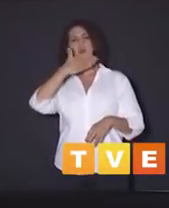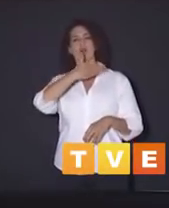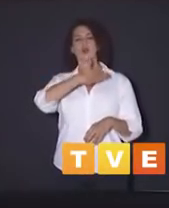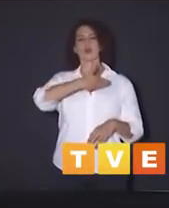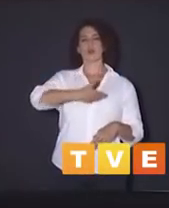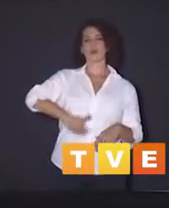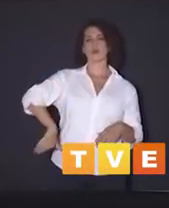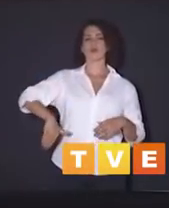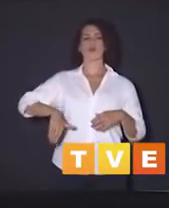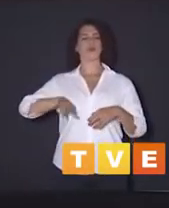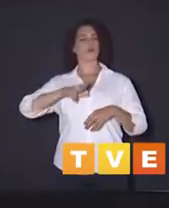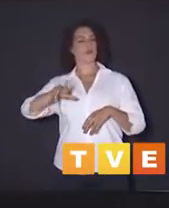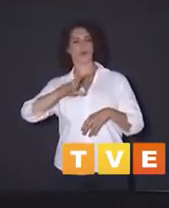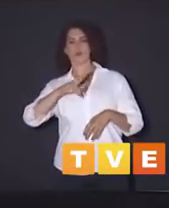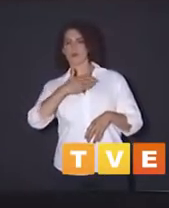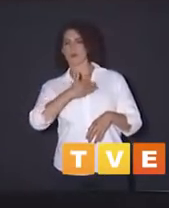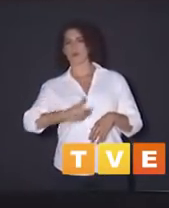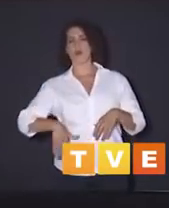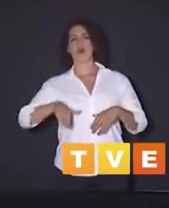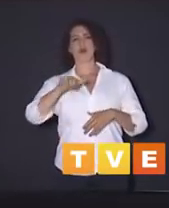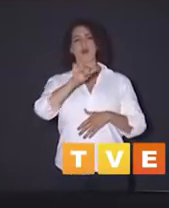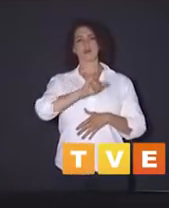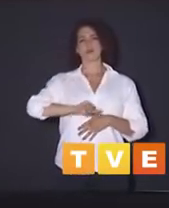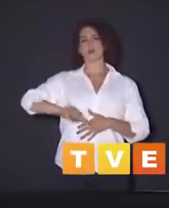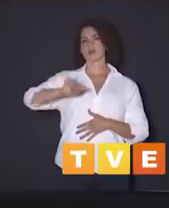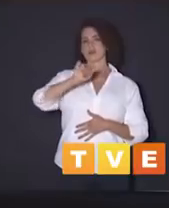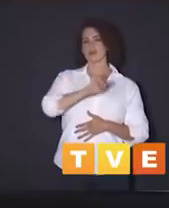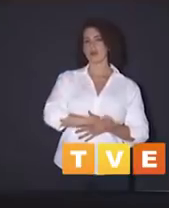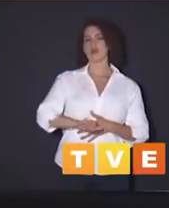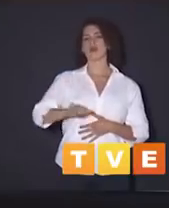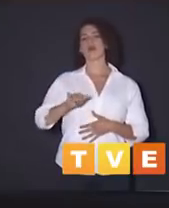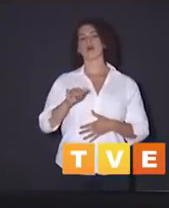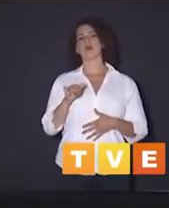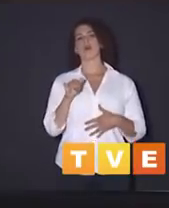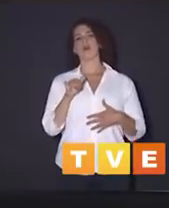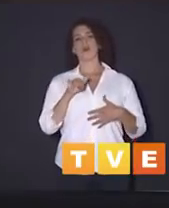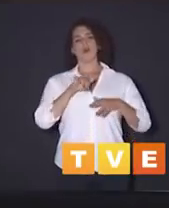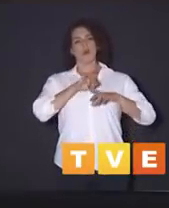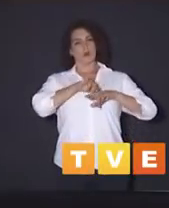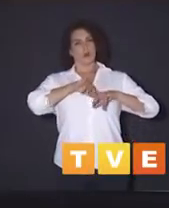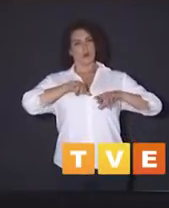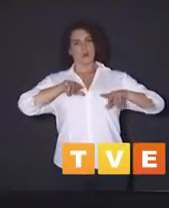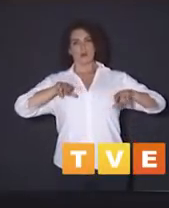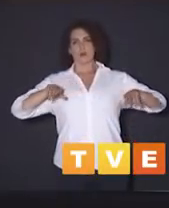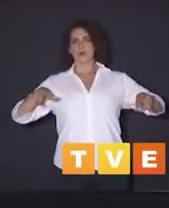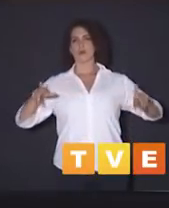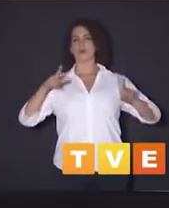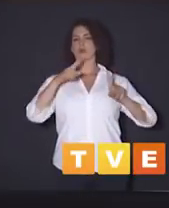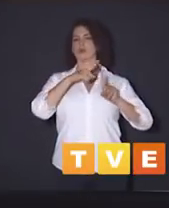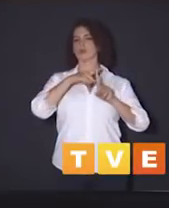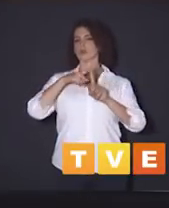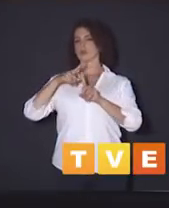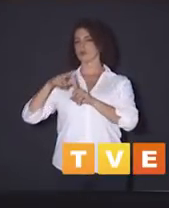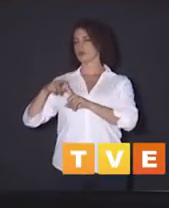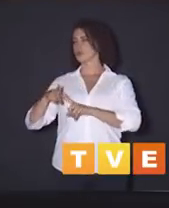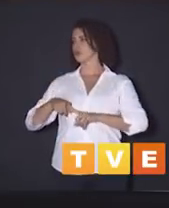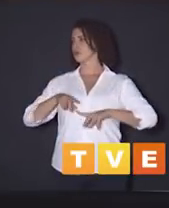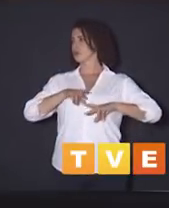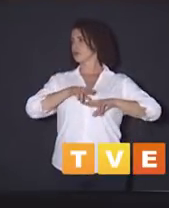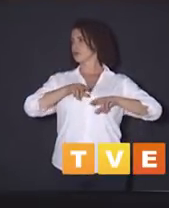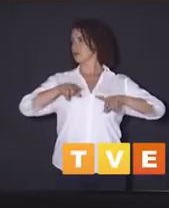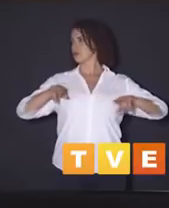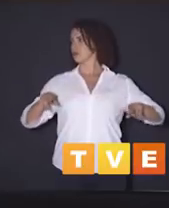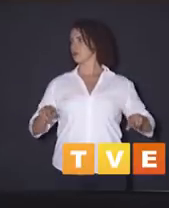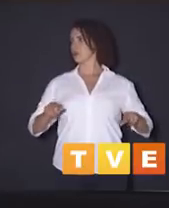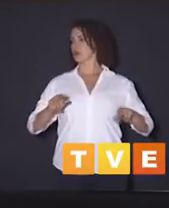não-governamentais associativas de os mais variados tipos de escalas de empreendedorismo em